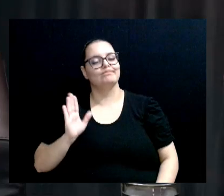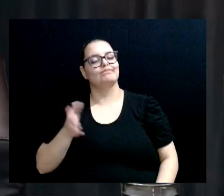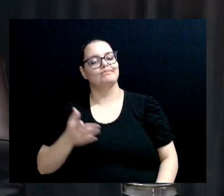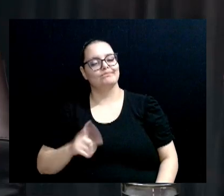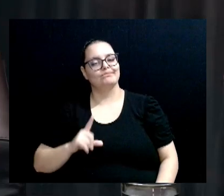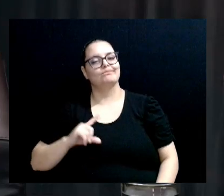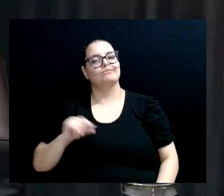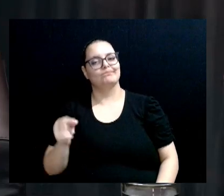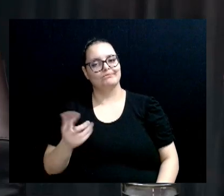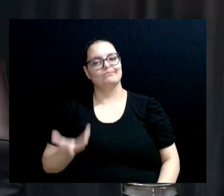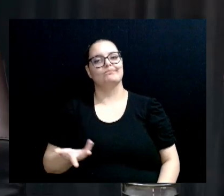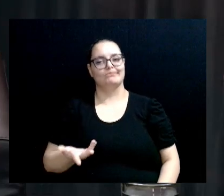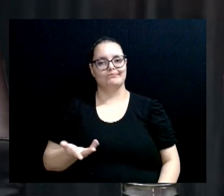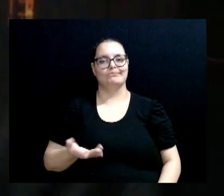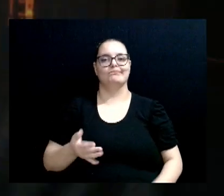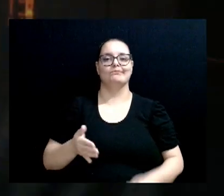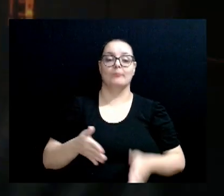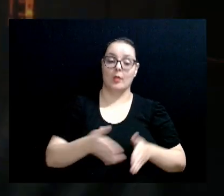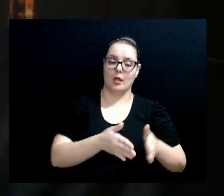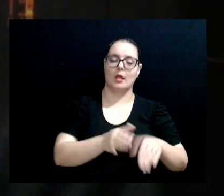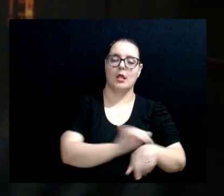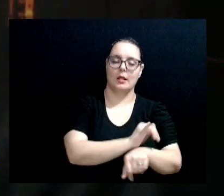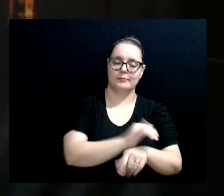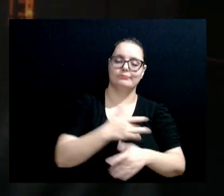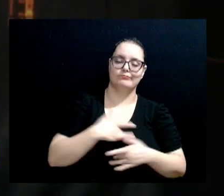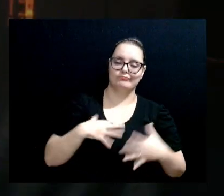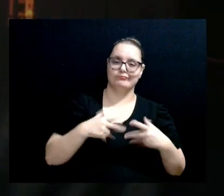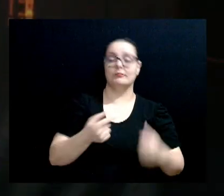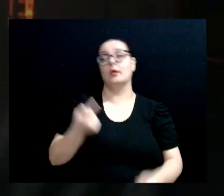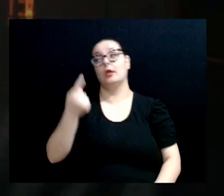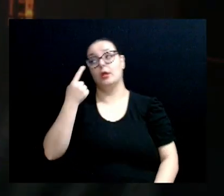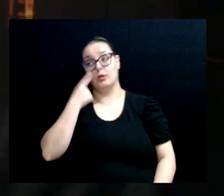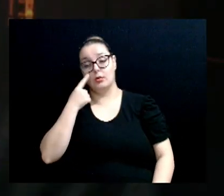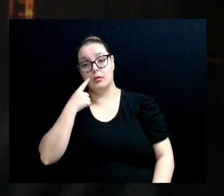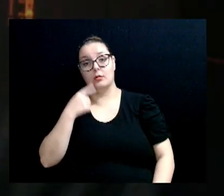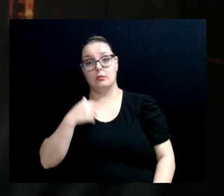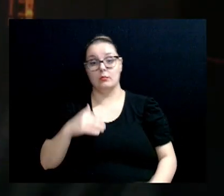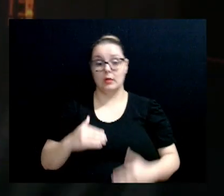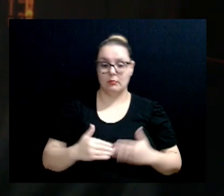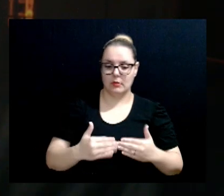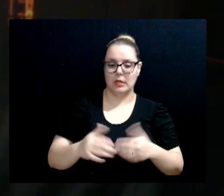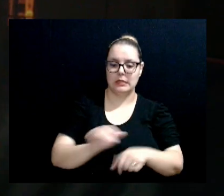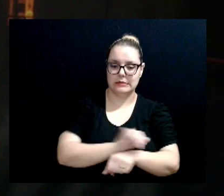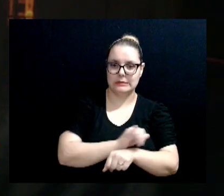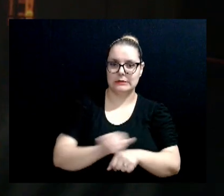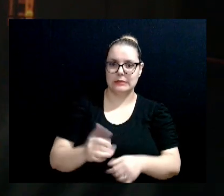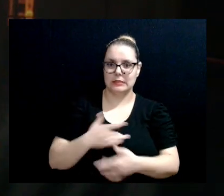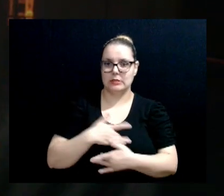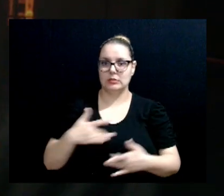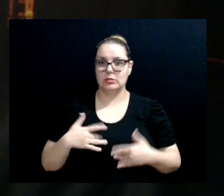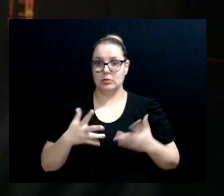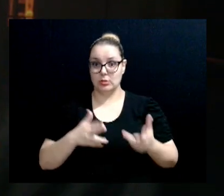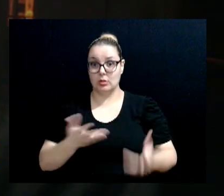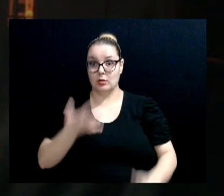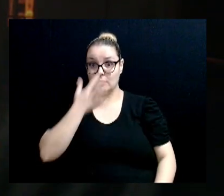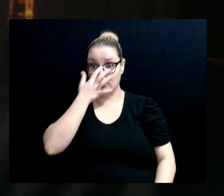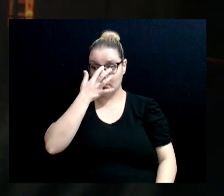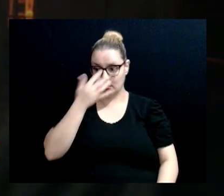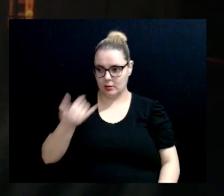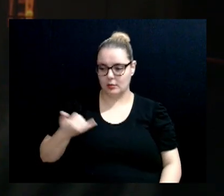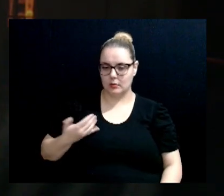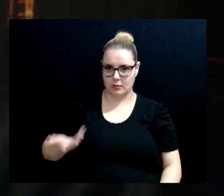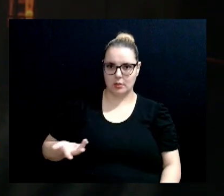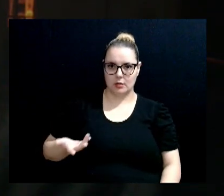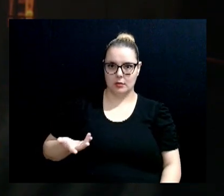caminho saudável de tudo isso. Olha só, e para sair do caminho saudável, como você colocou, é um pulinho,